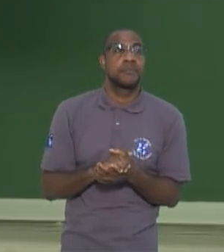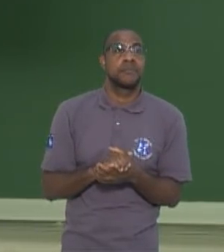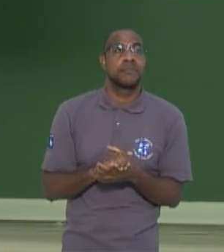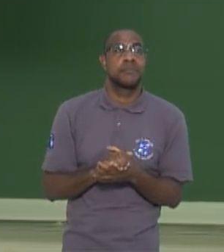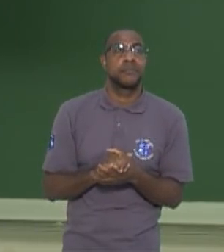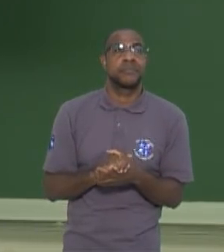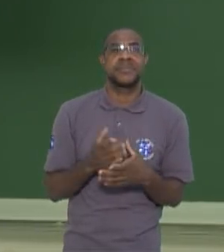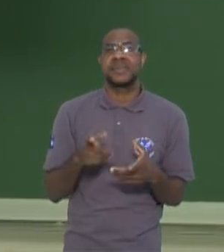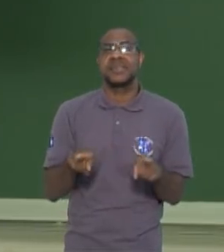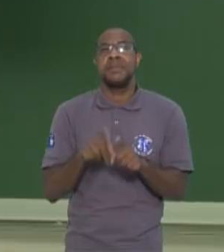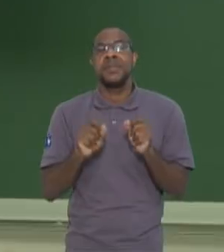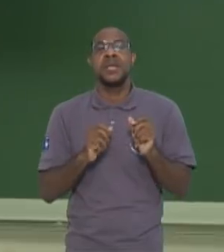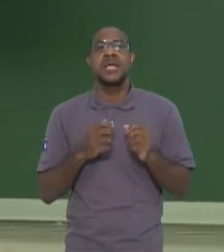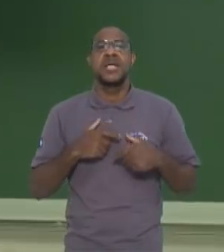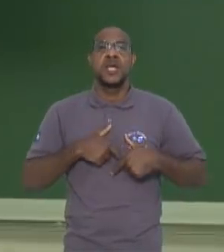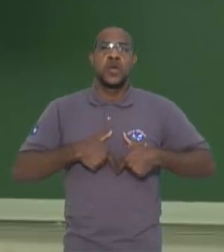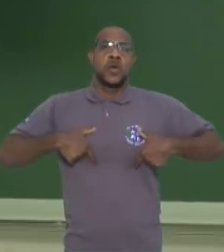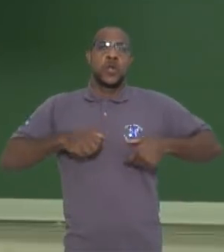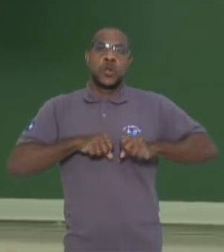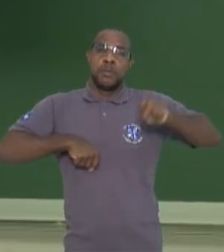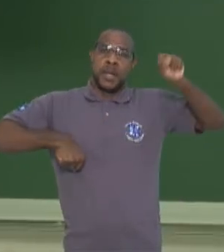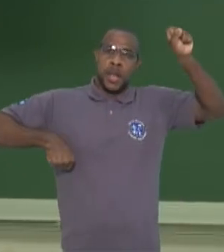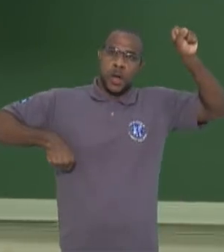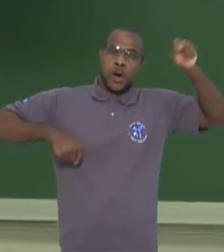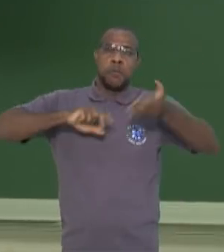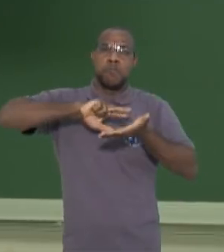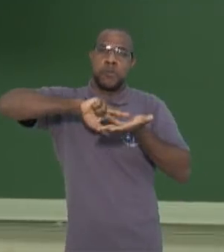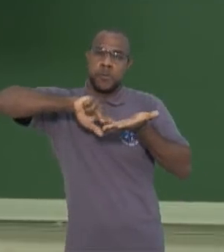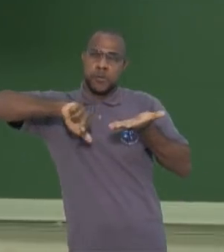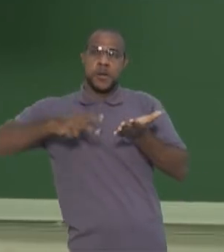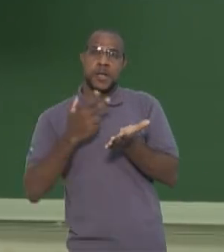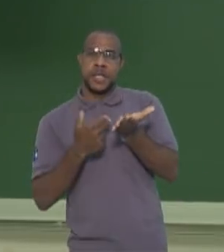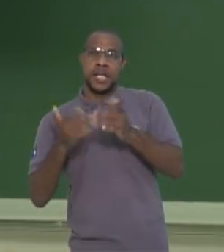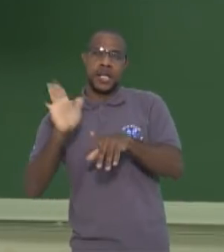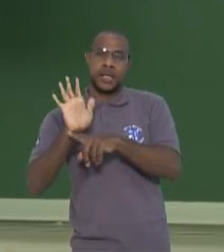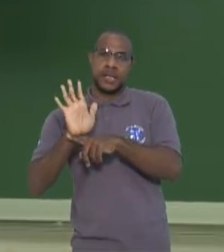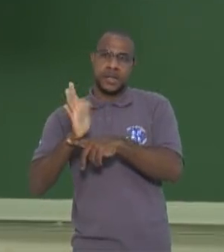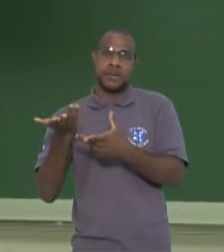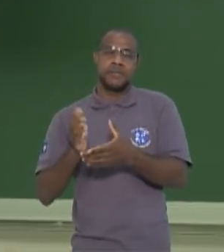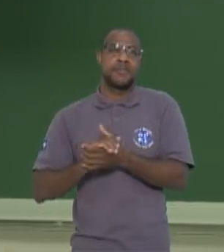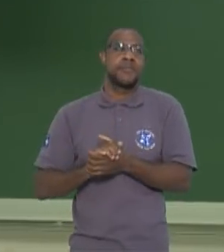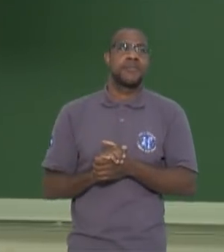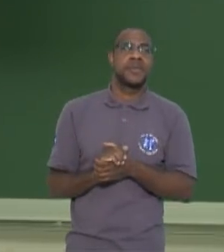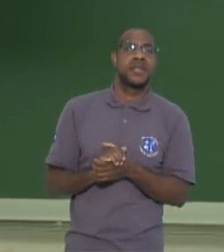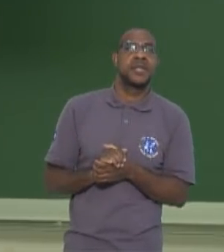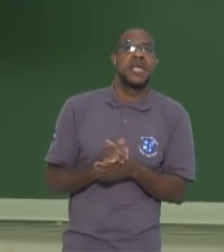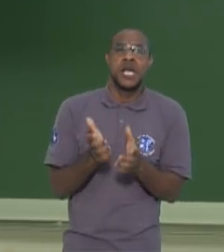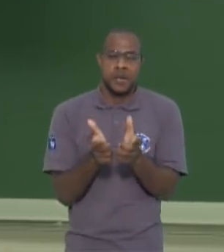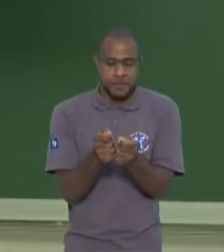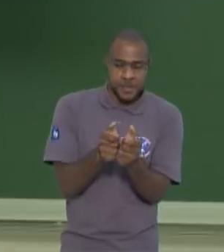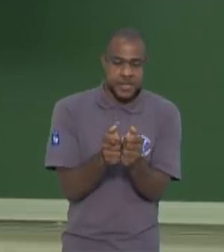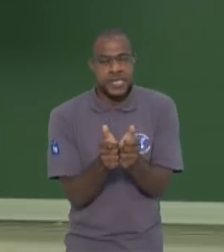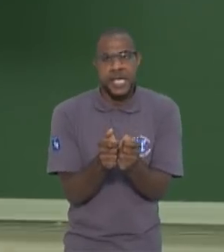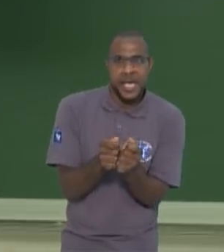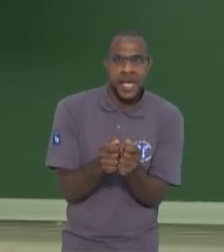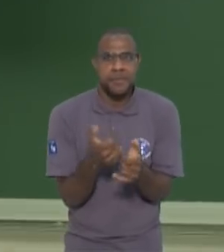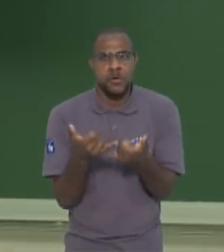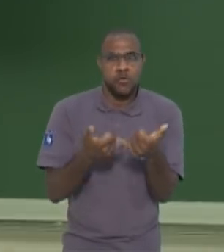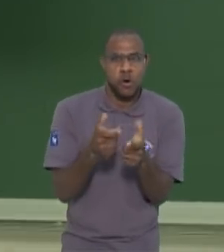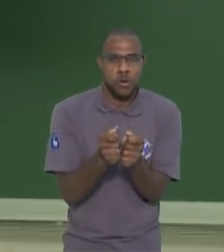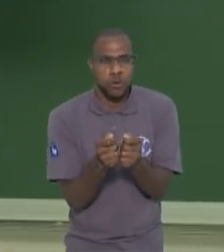exemplo, super-heróis, ou de desenhos em geral, games também, dos jogos, são